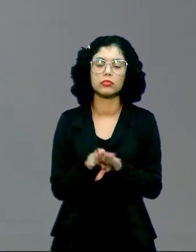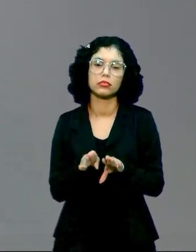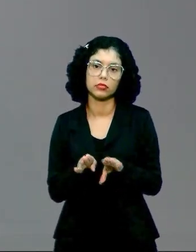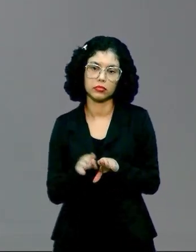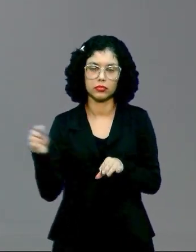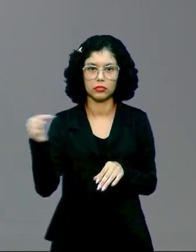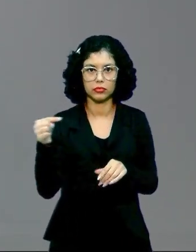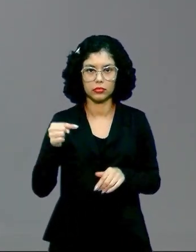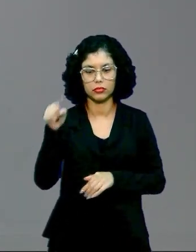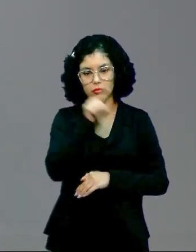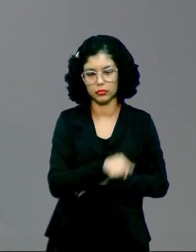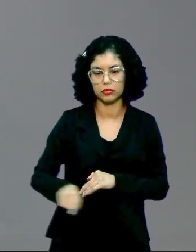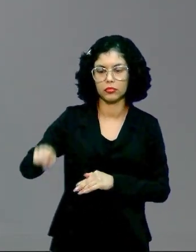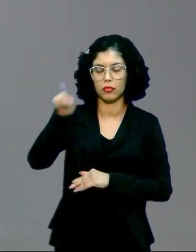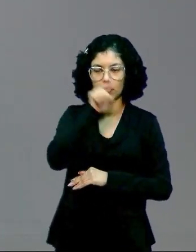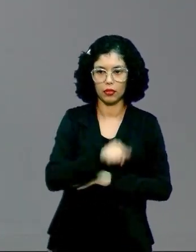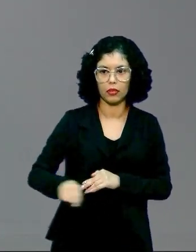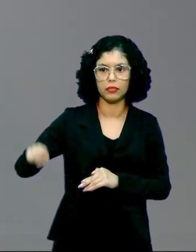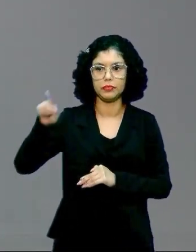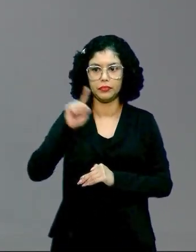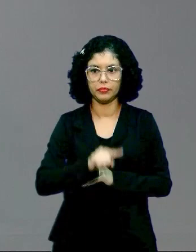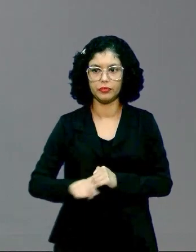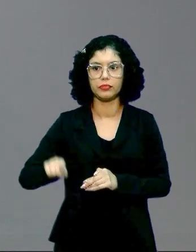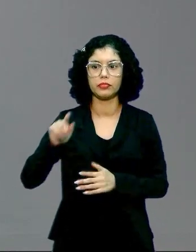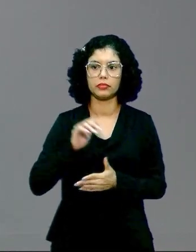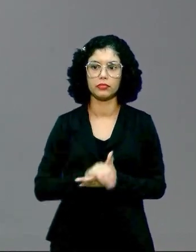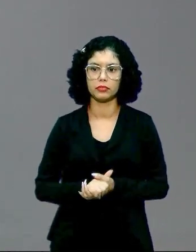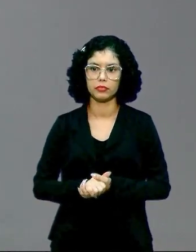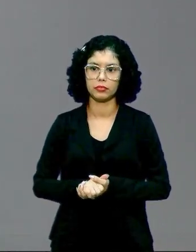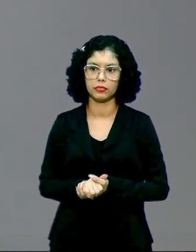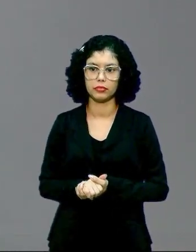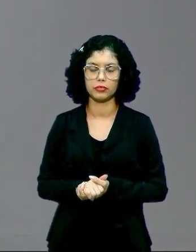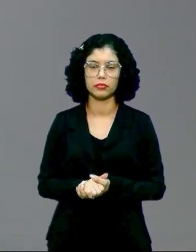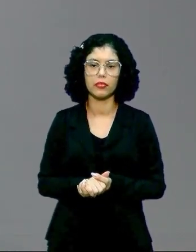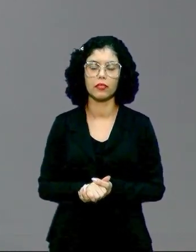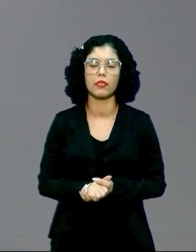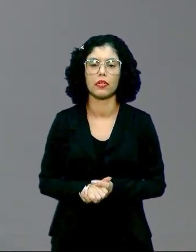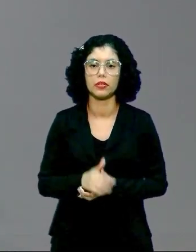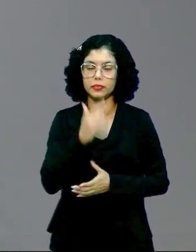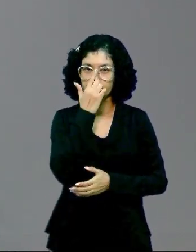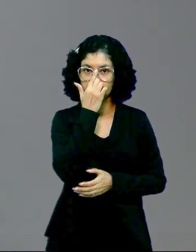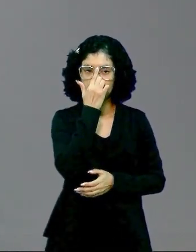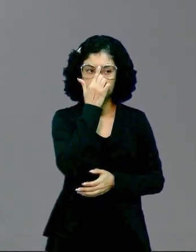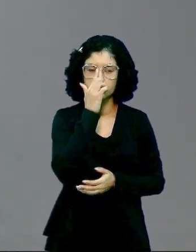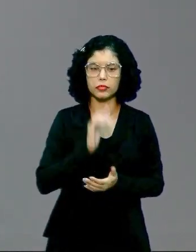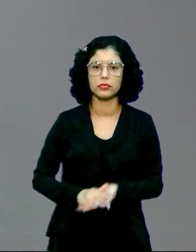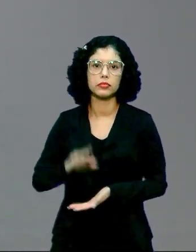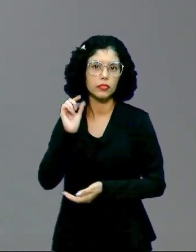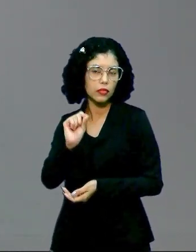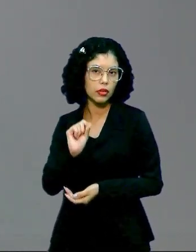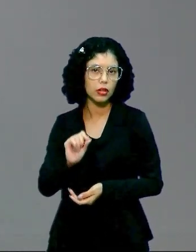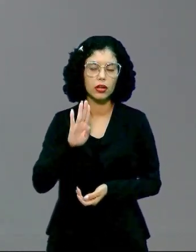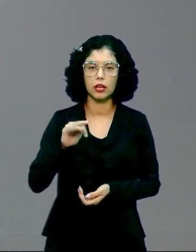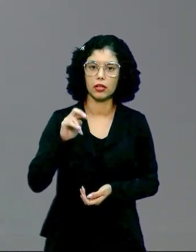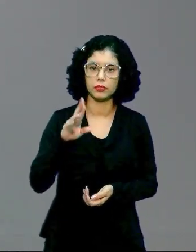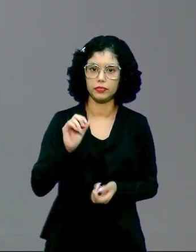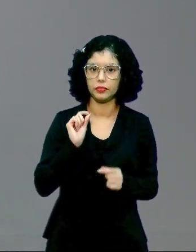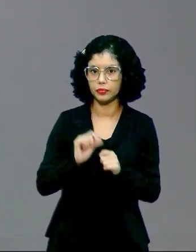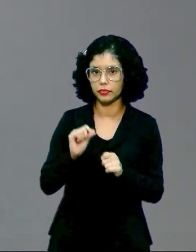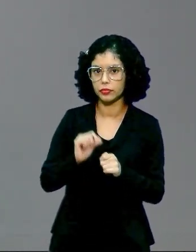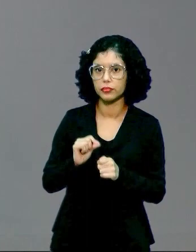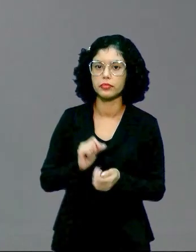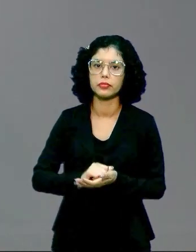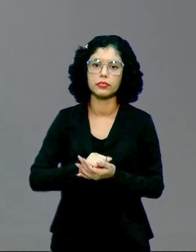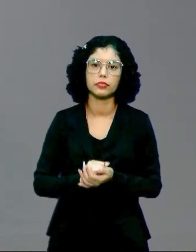núcleo e as cargas elétricas negativas, os elétrons, estão bem definidos na eletrosfera. E o que Bohr fez?